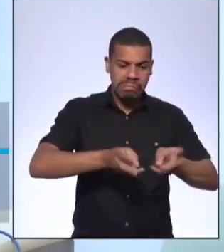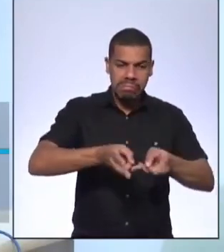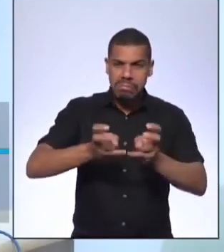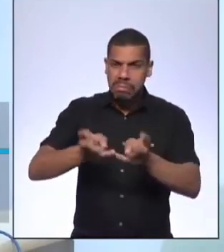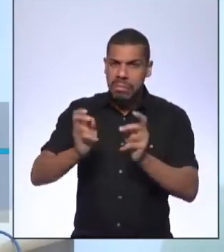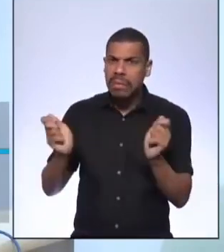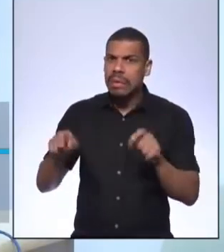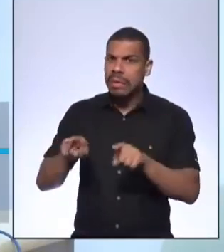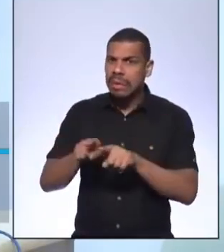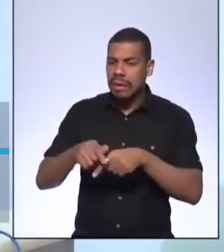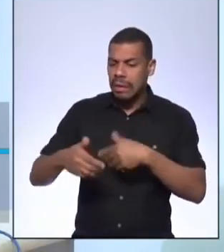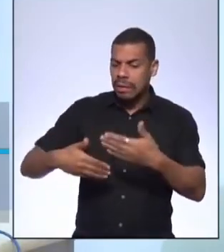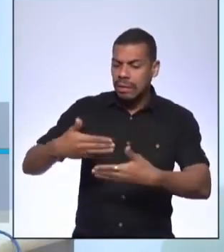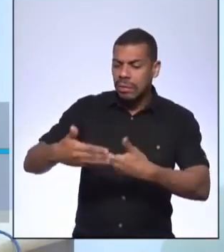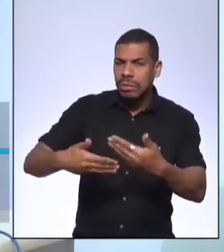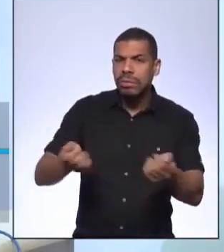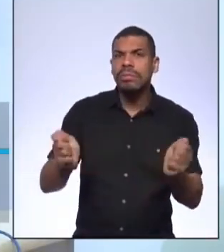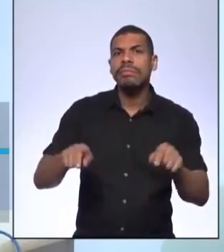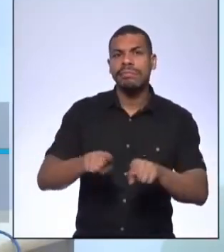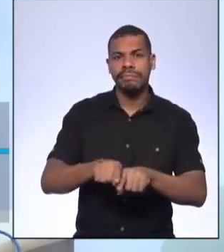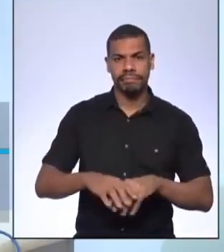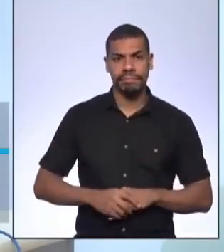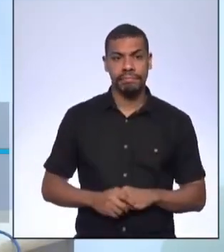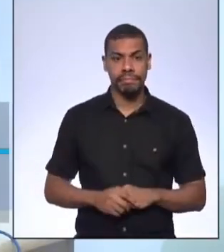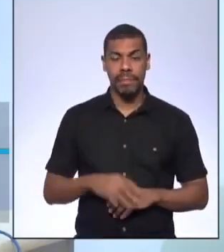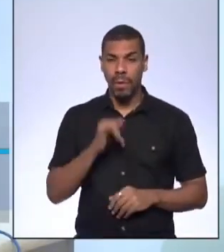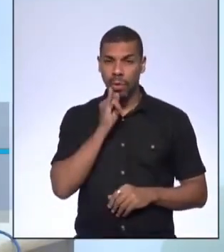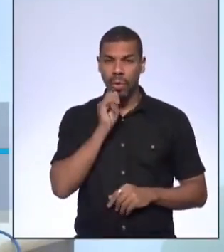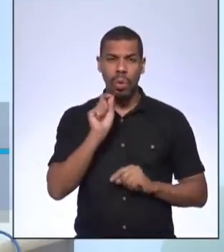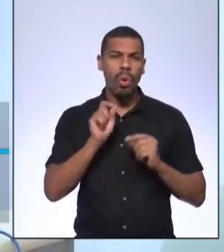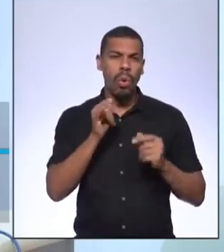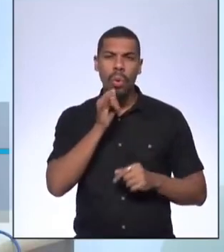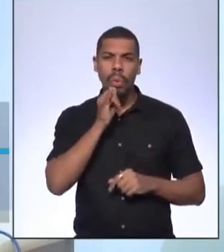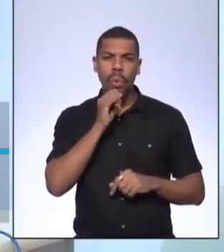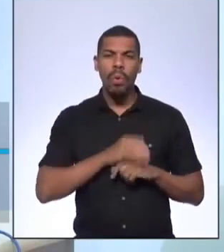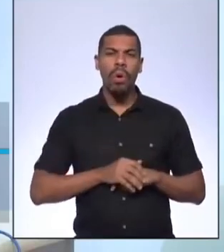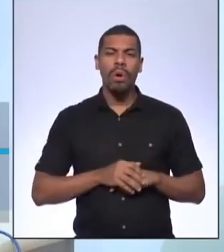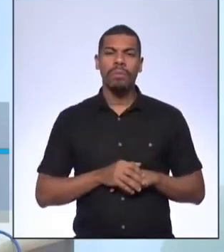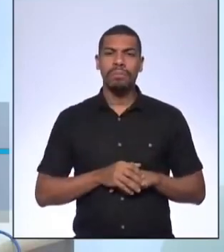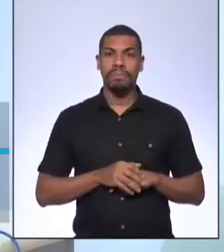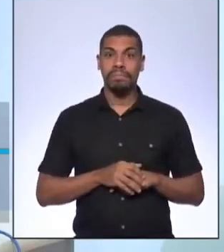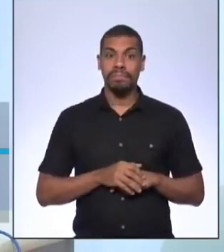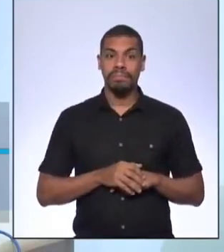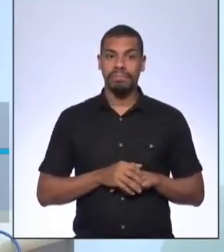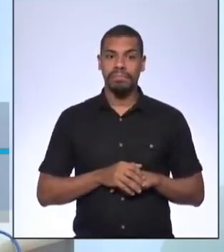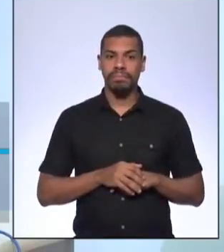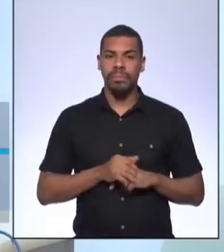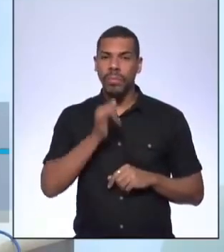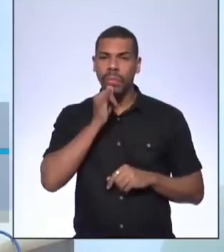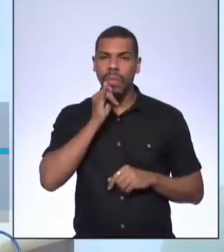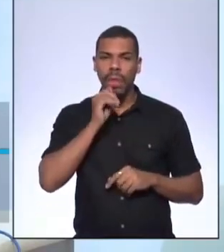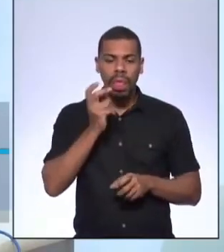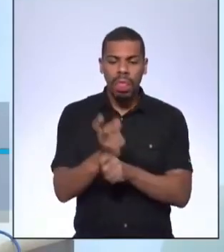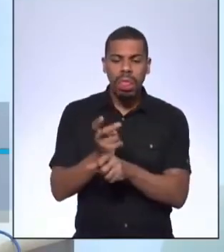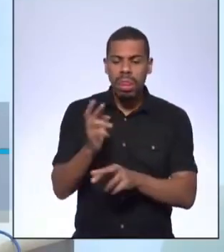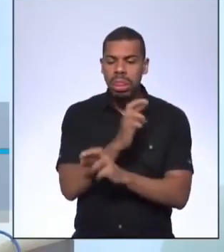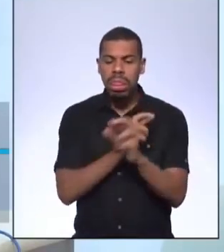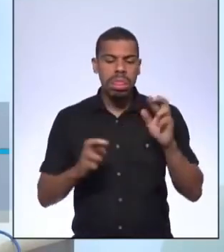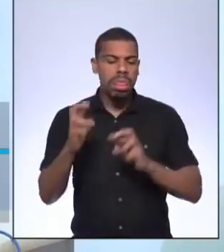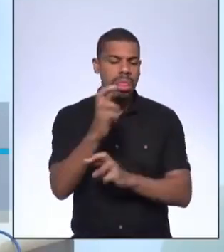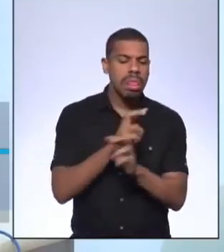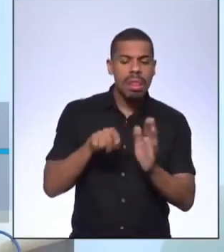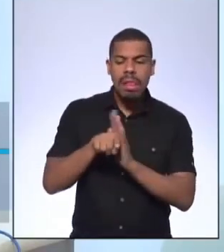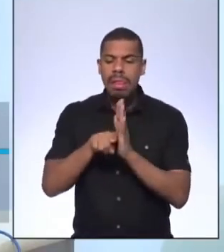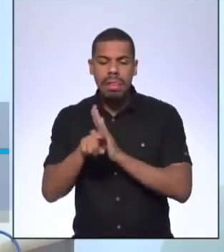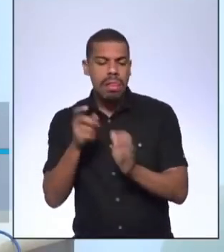uma produção aurífera, né? Então, para quem não sabe o que é isso, é a produção, é a extração do ouro, né?